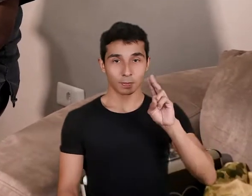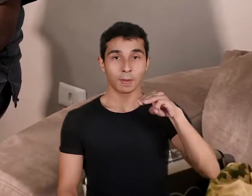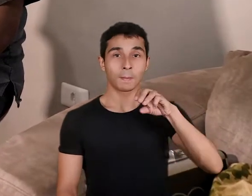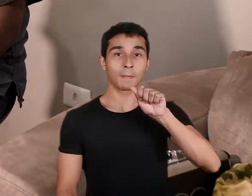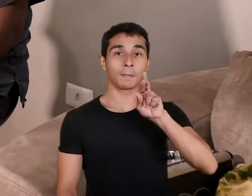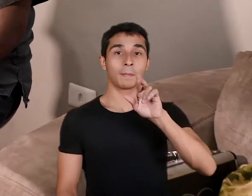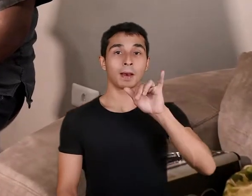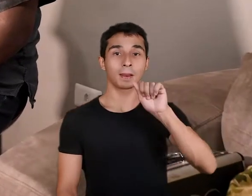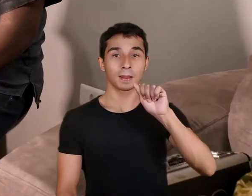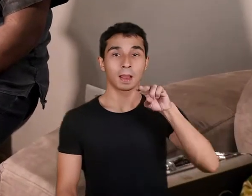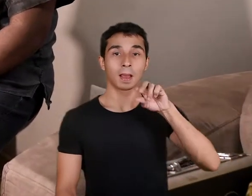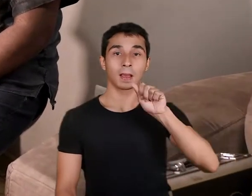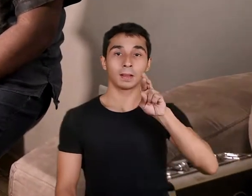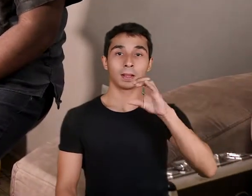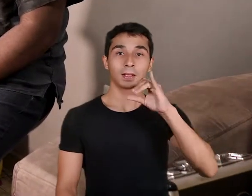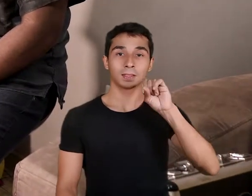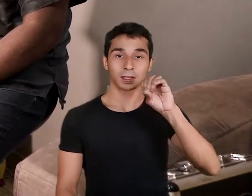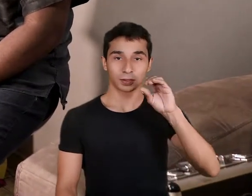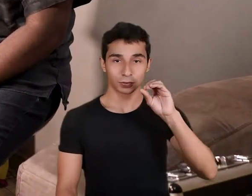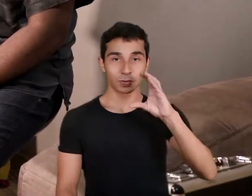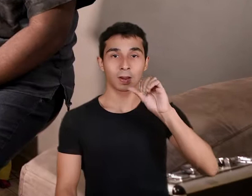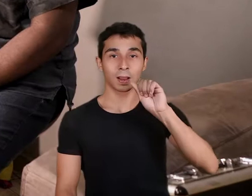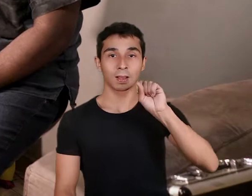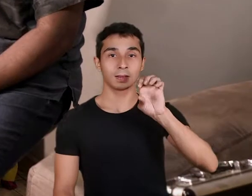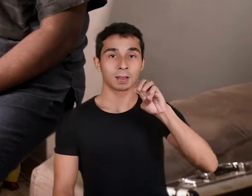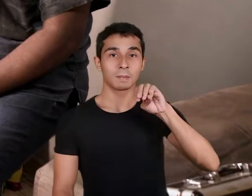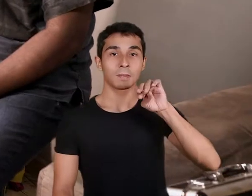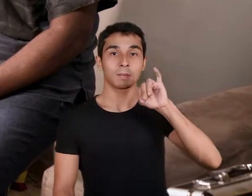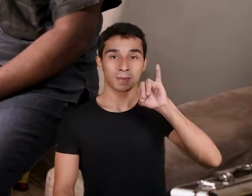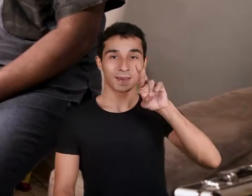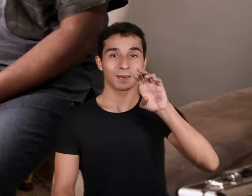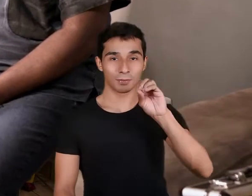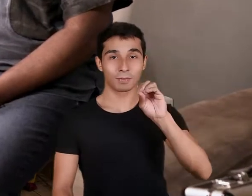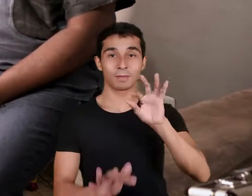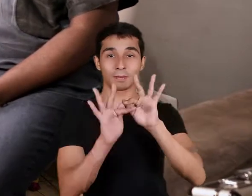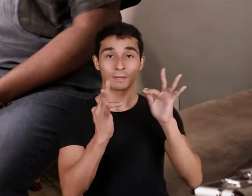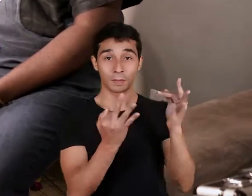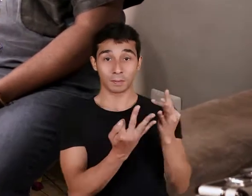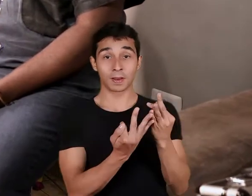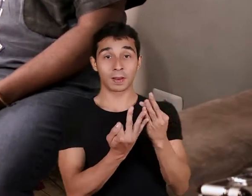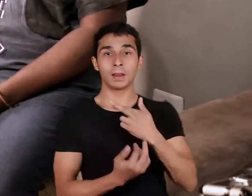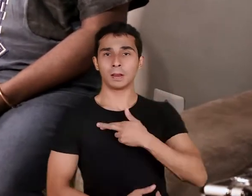e eles vêm de um processo religioso,